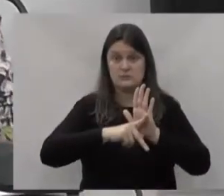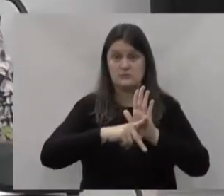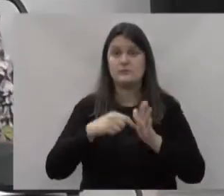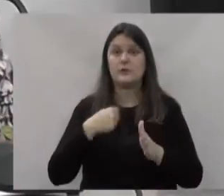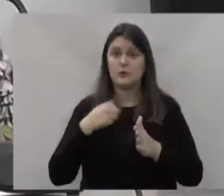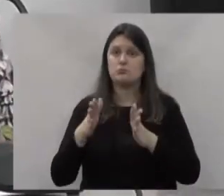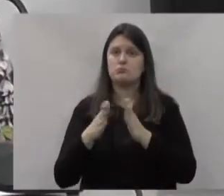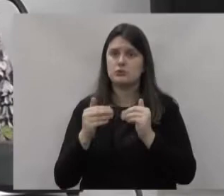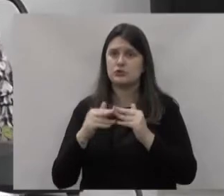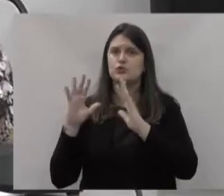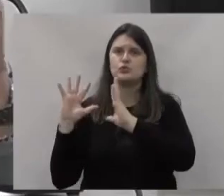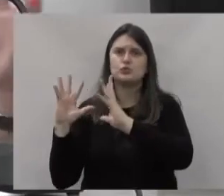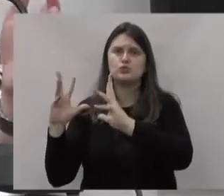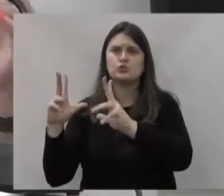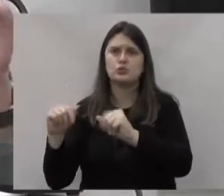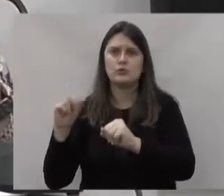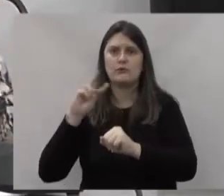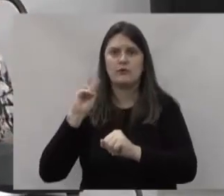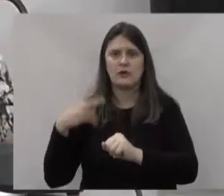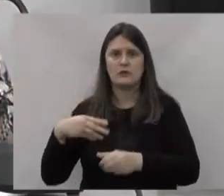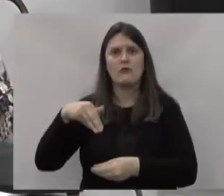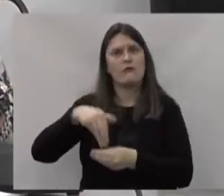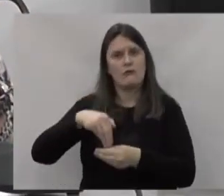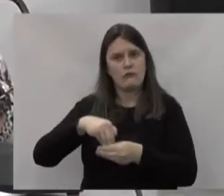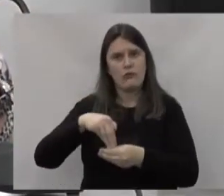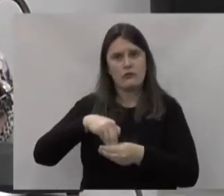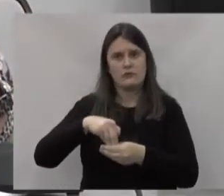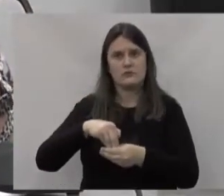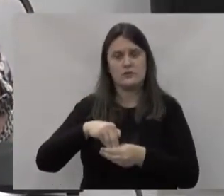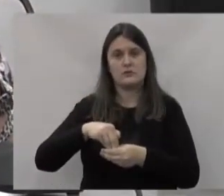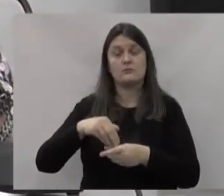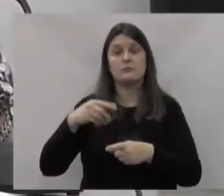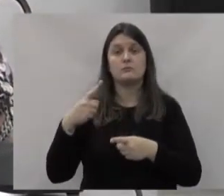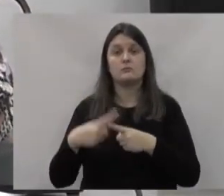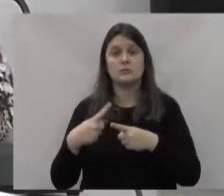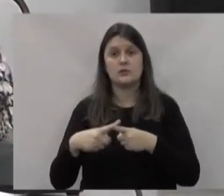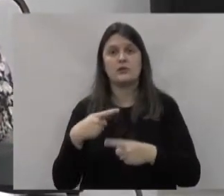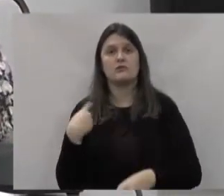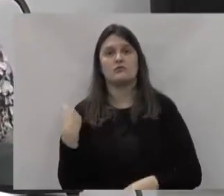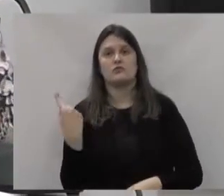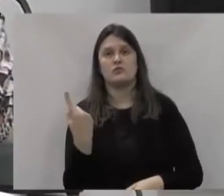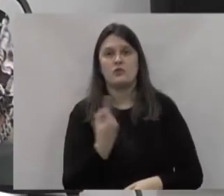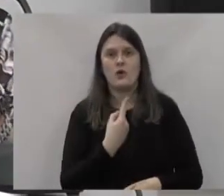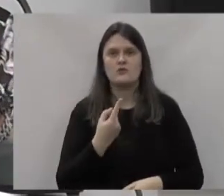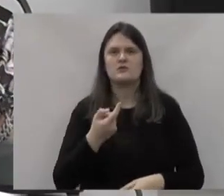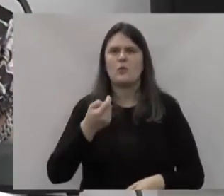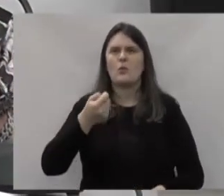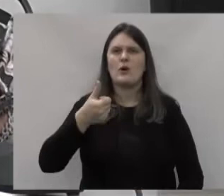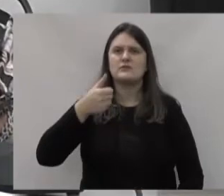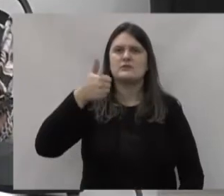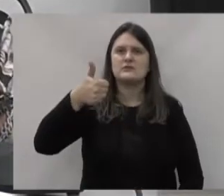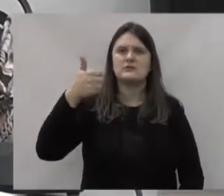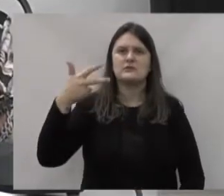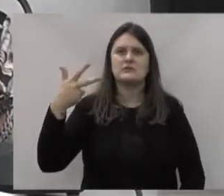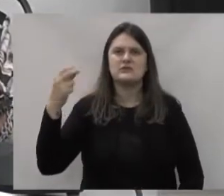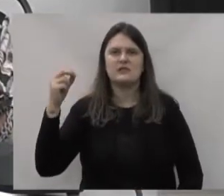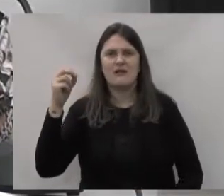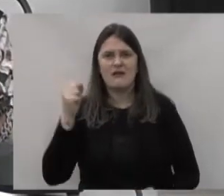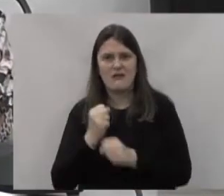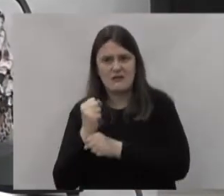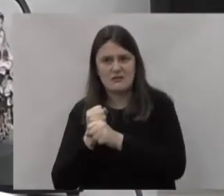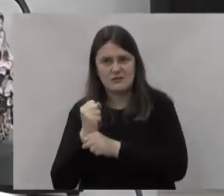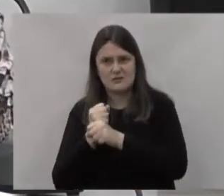eu peço para que todos votem favorável, porque nós, em quase 130 anos